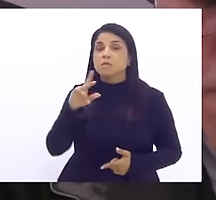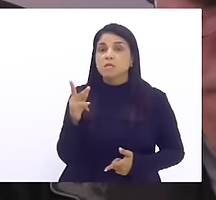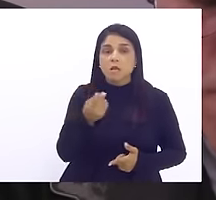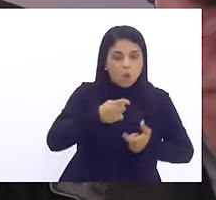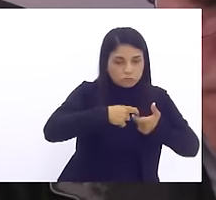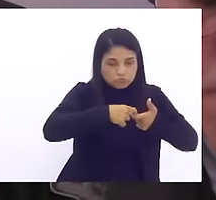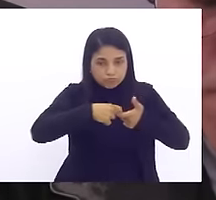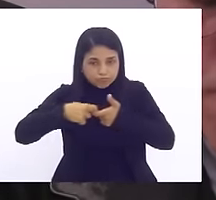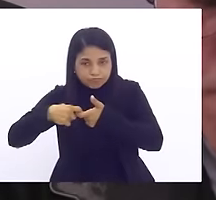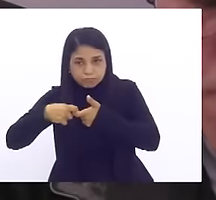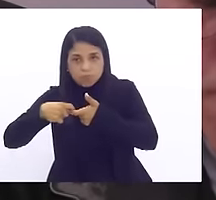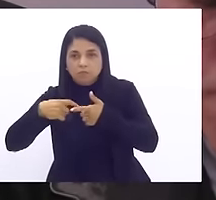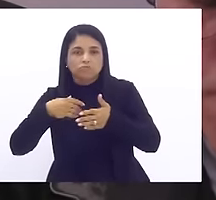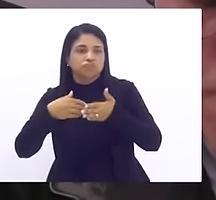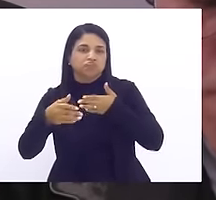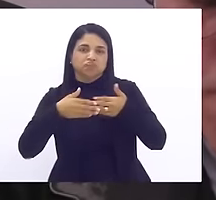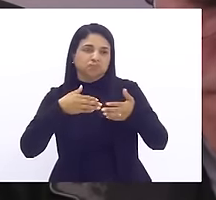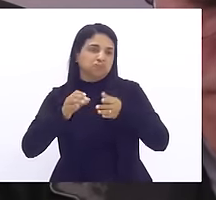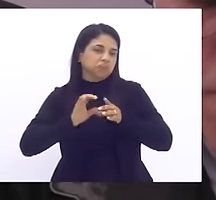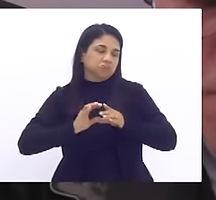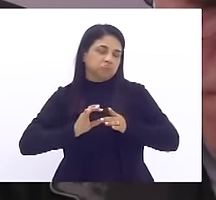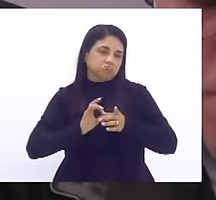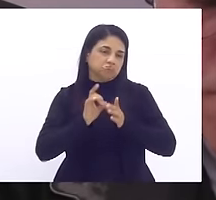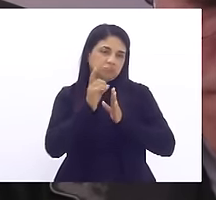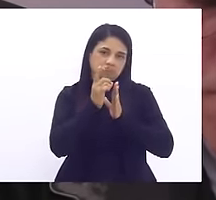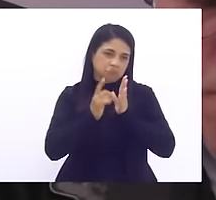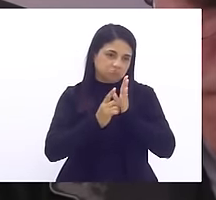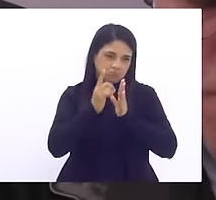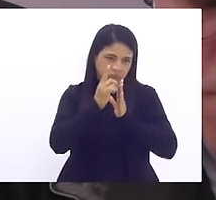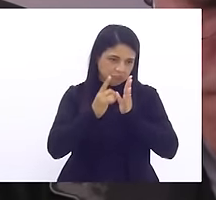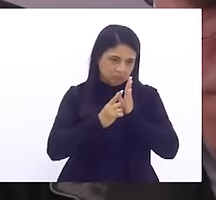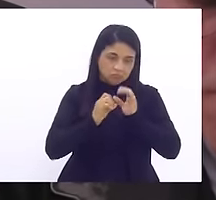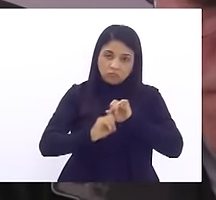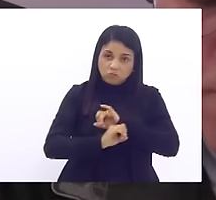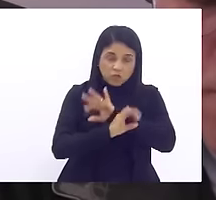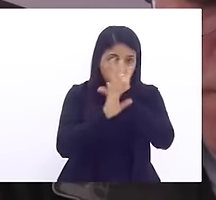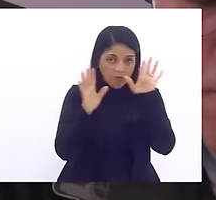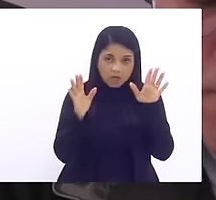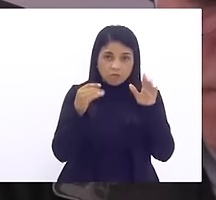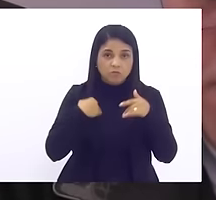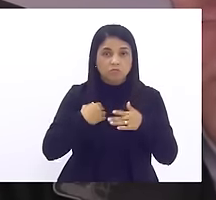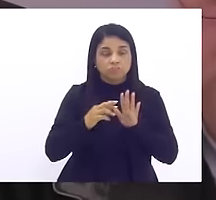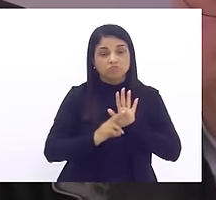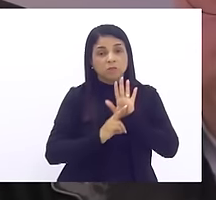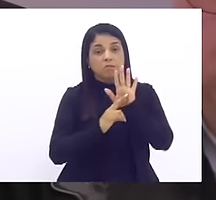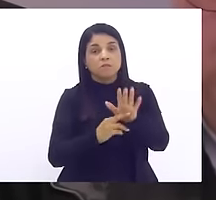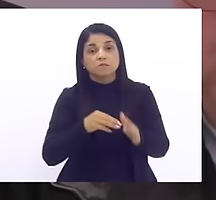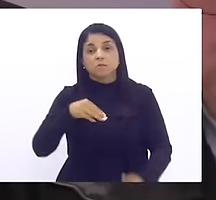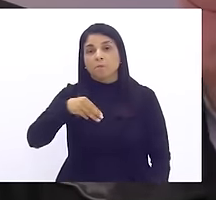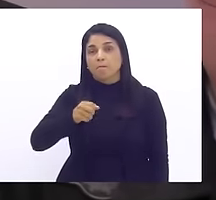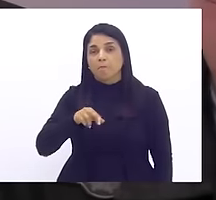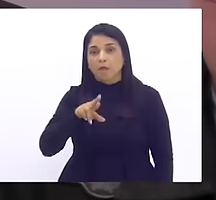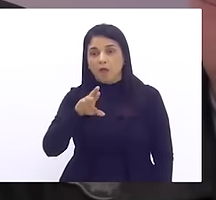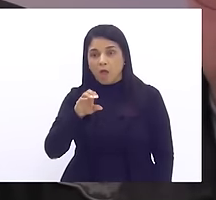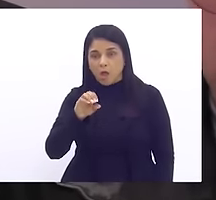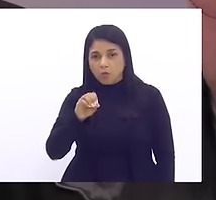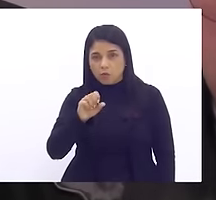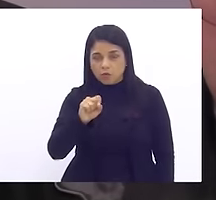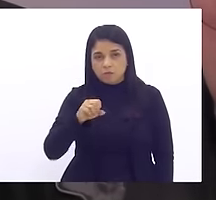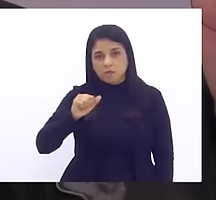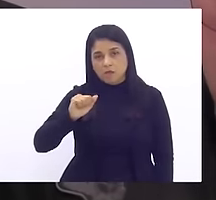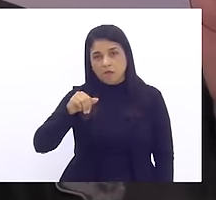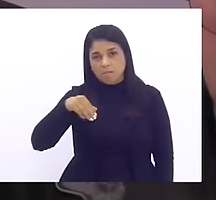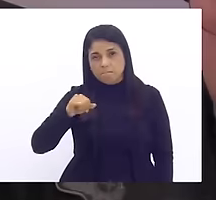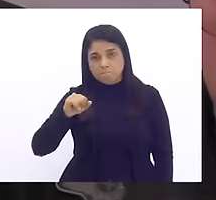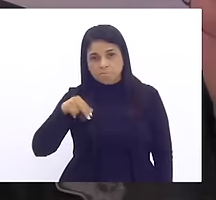para o Detran de férias chefe de férias estou sendo bem claro aqui indifere eu falo isso na figura Doutor Marcos a mim delegado sério não sou chefe